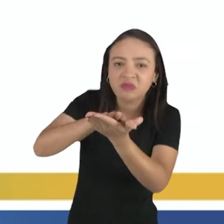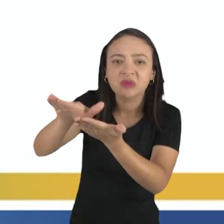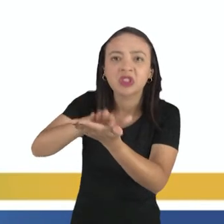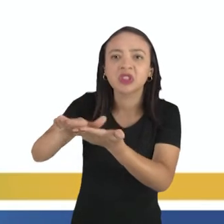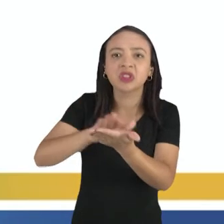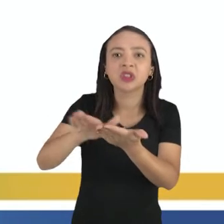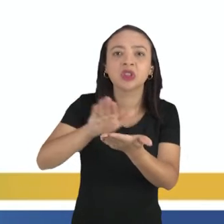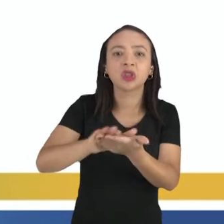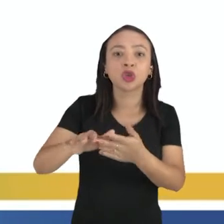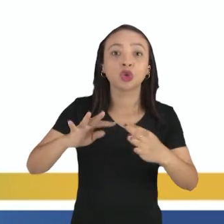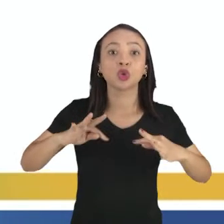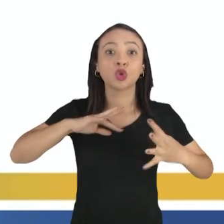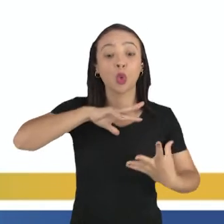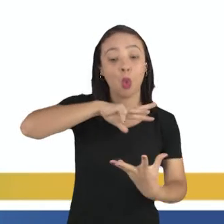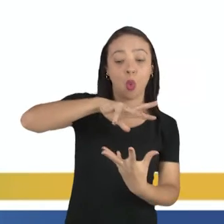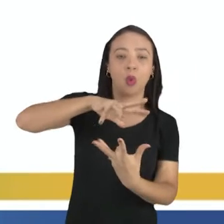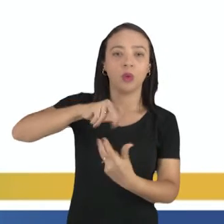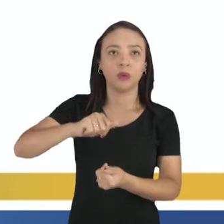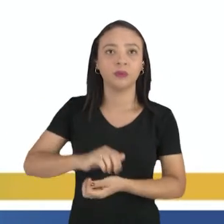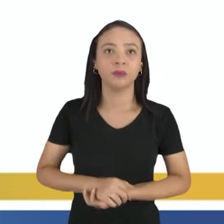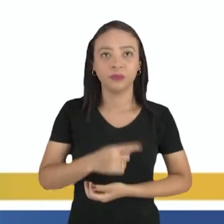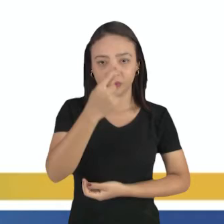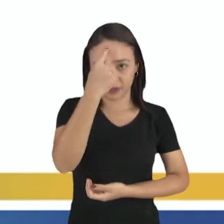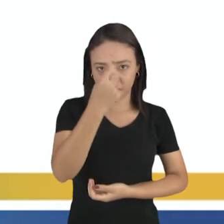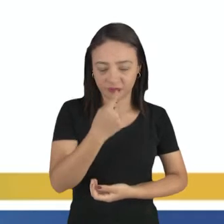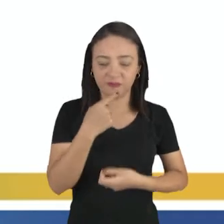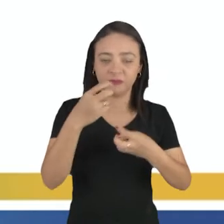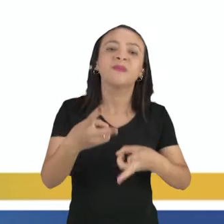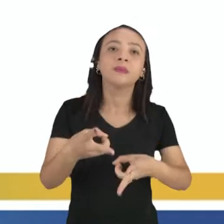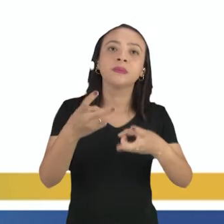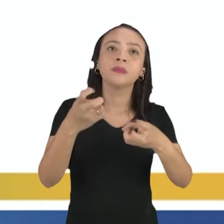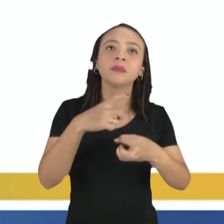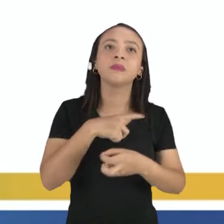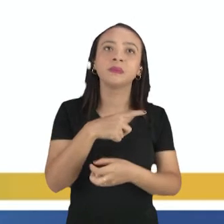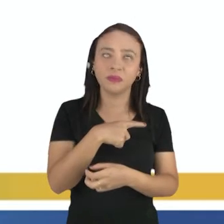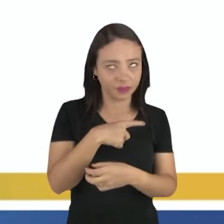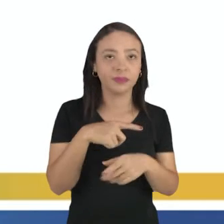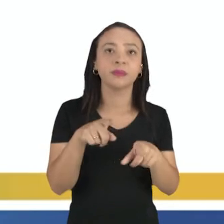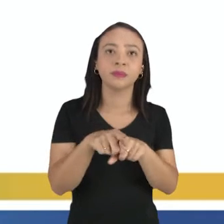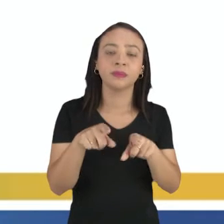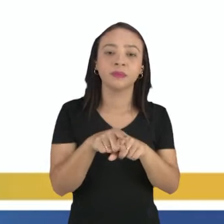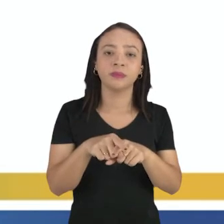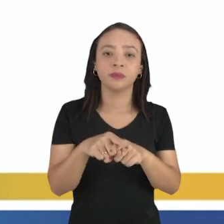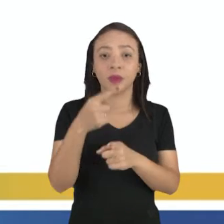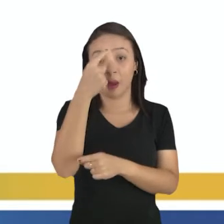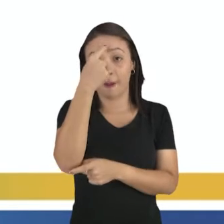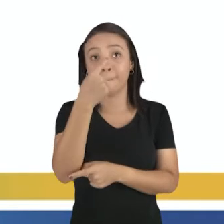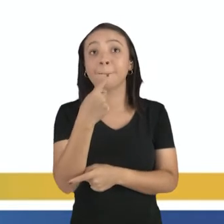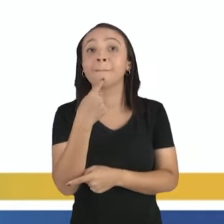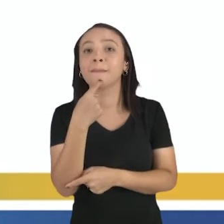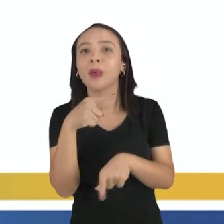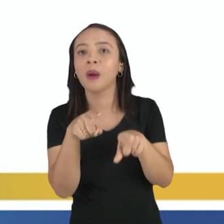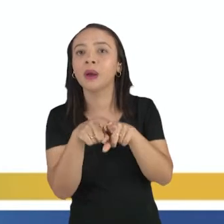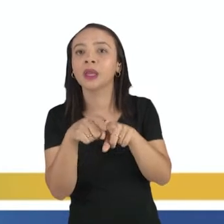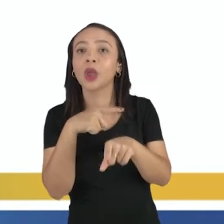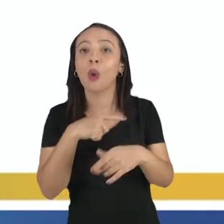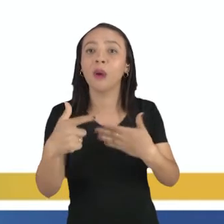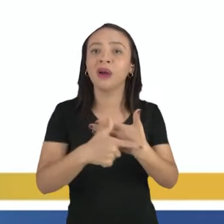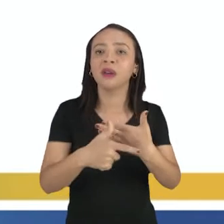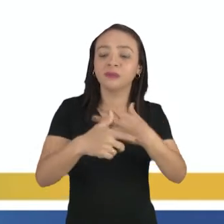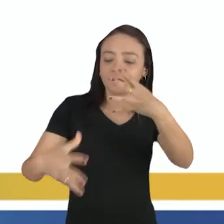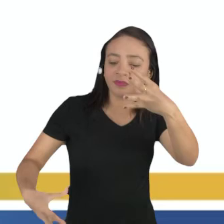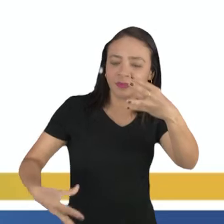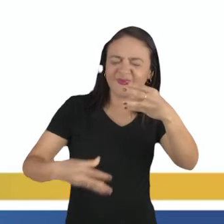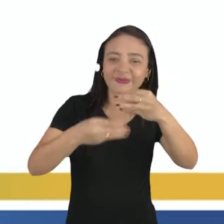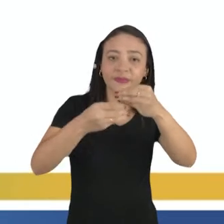do mundo. Percebam as imagens que estão aqui, todos os desenhos que servem para